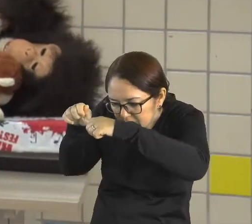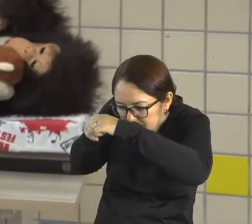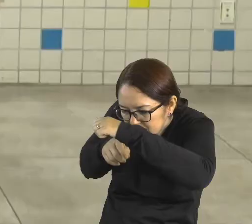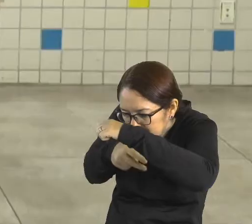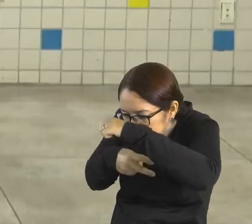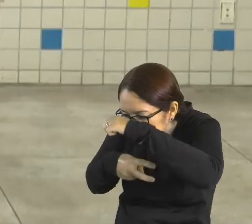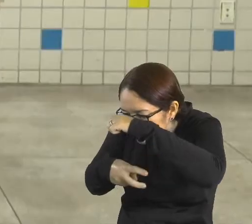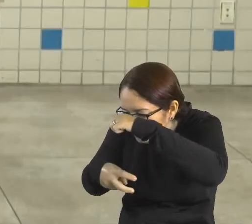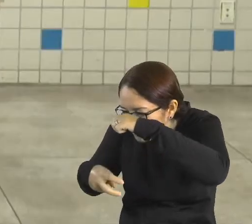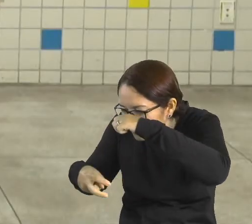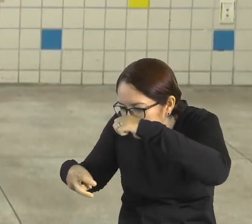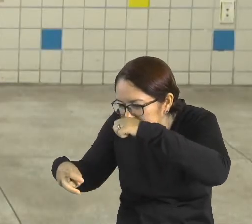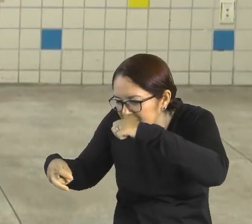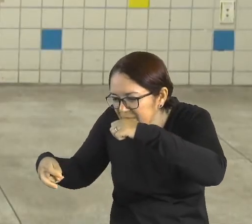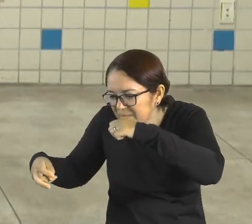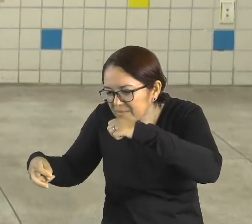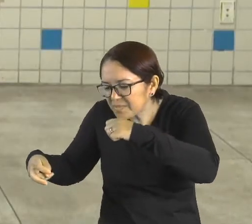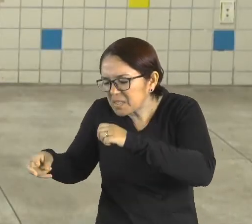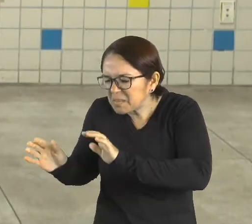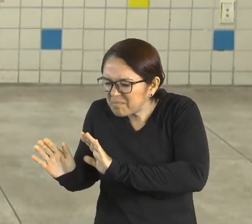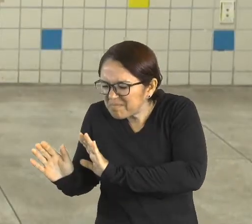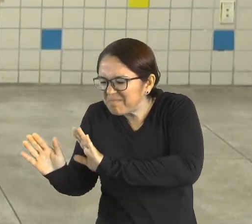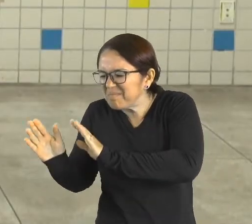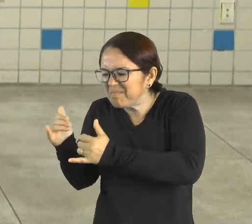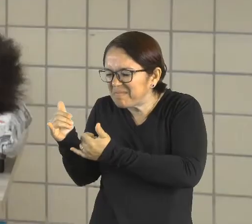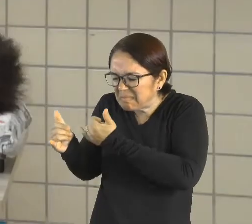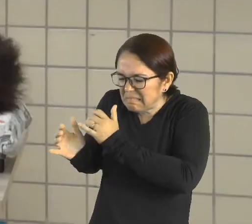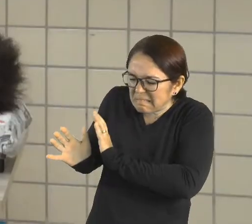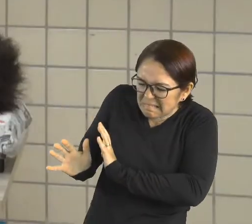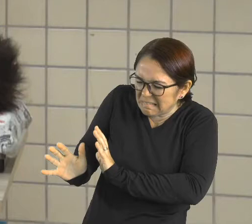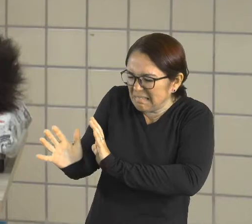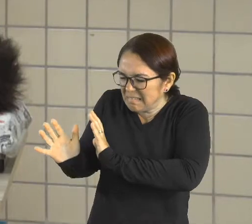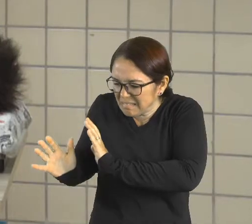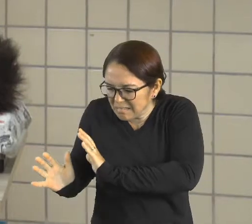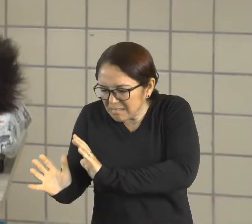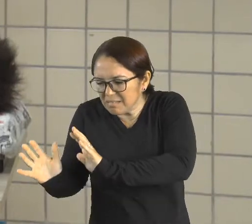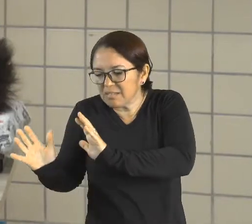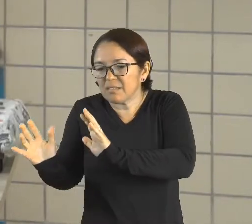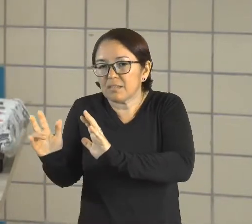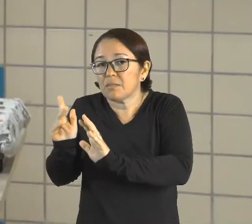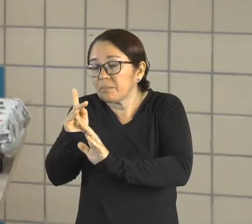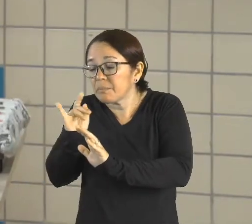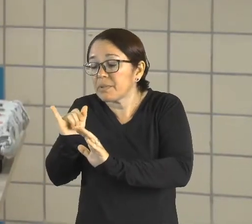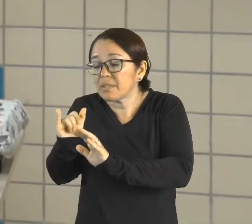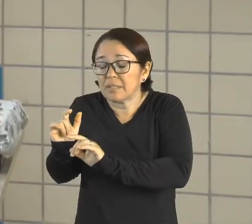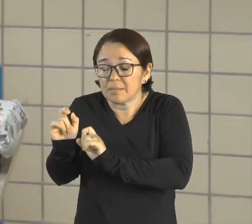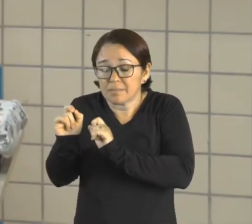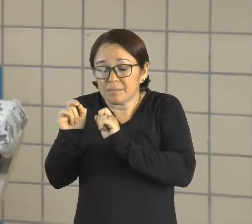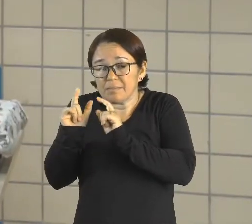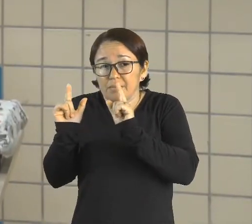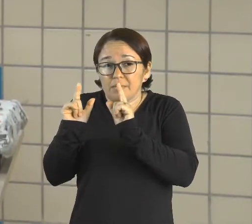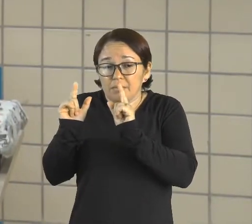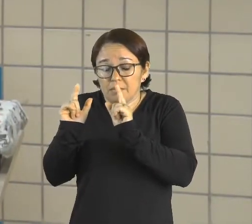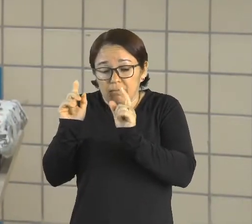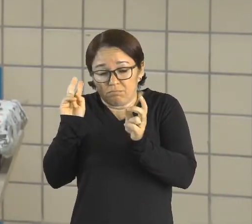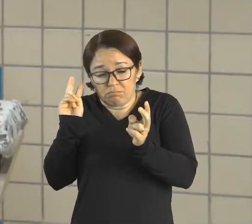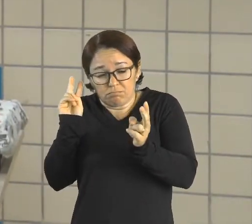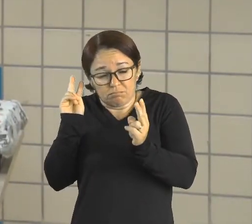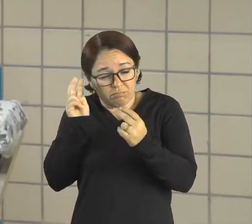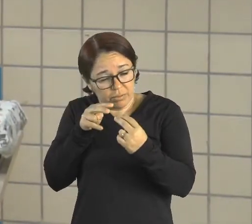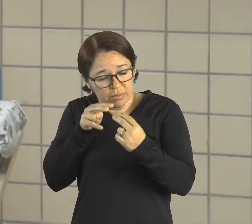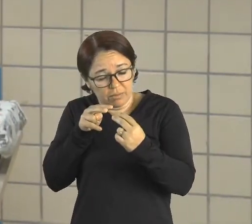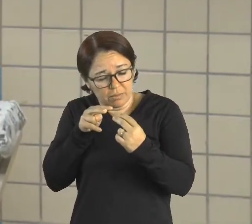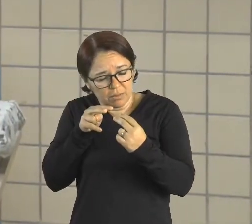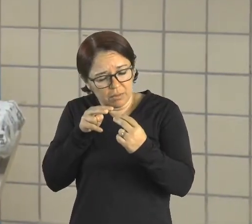e começava a empurrar ele novamente. E o pobre do pai acordava, olhava bem na cara do macaquinho